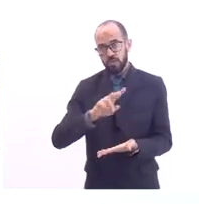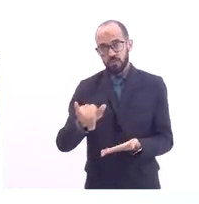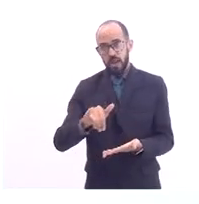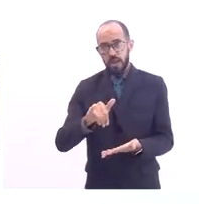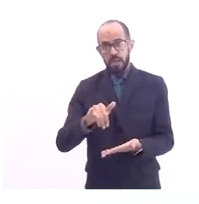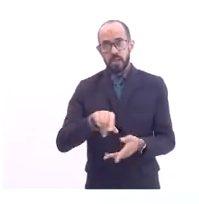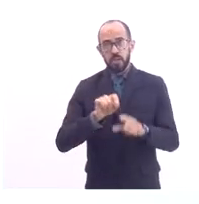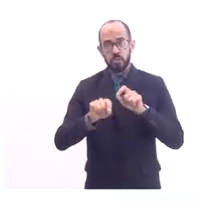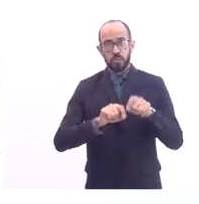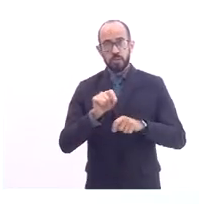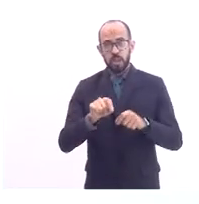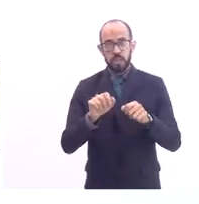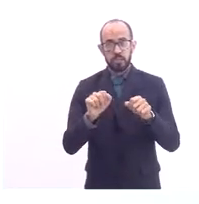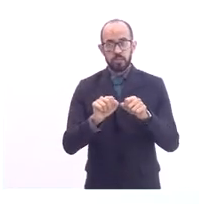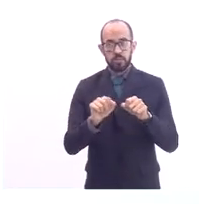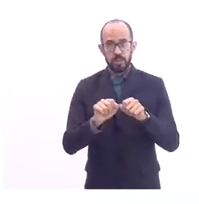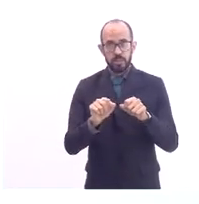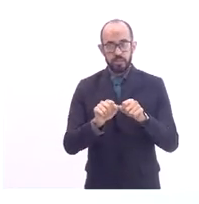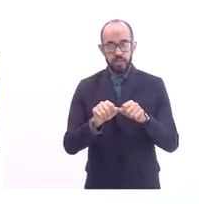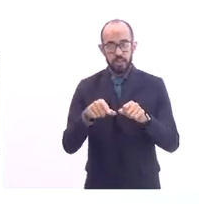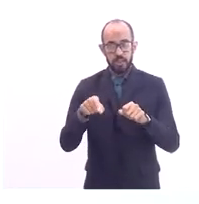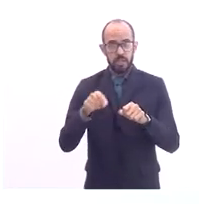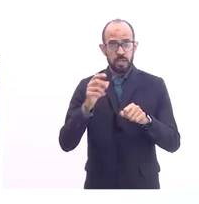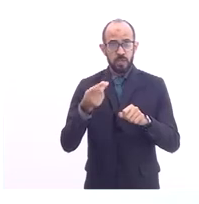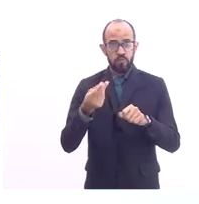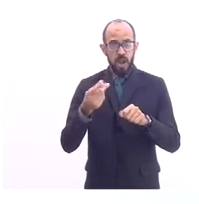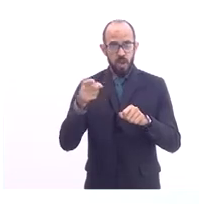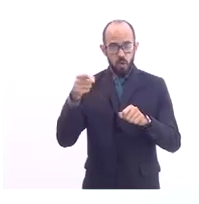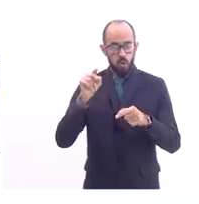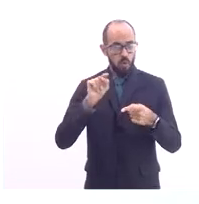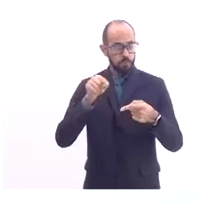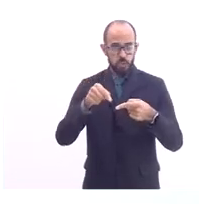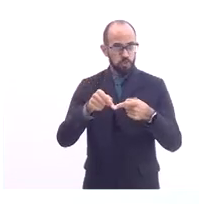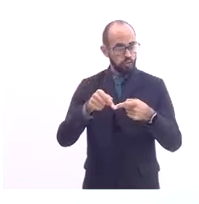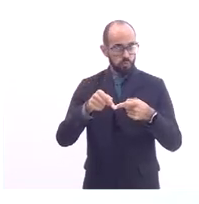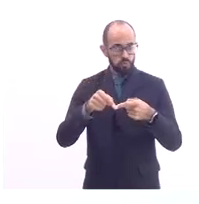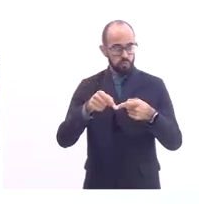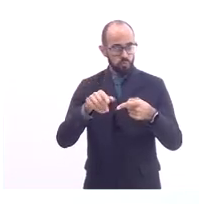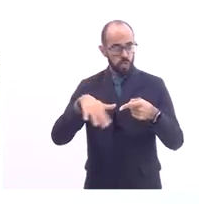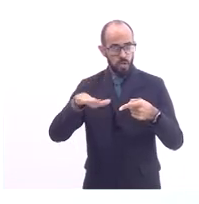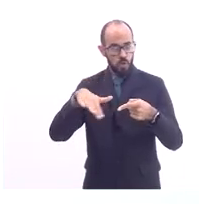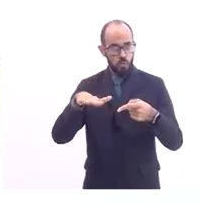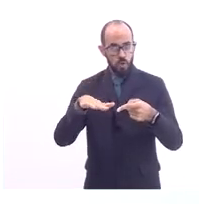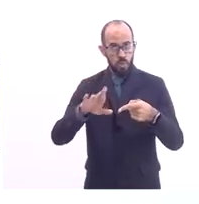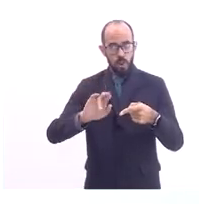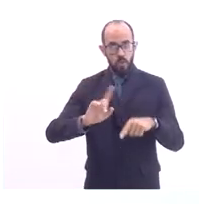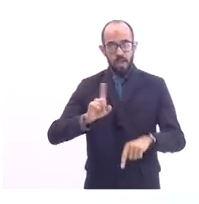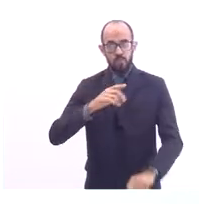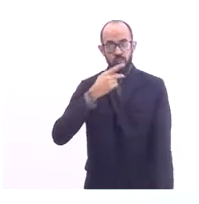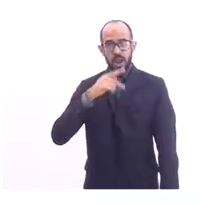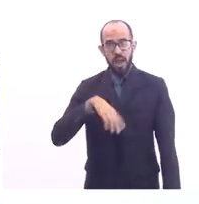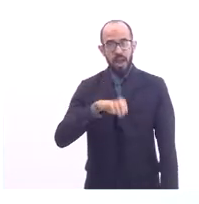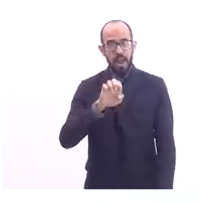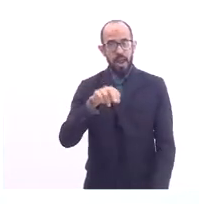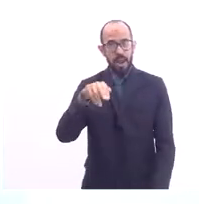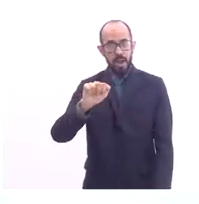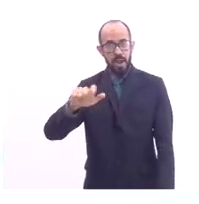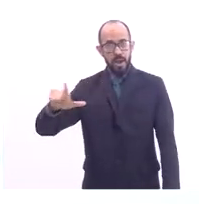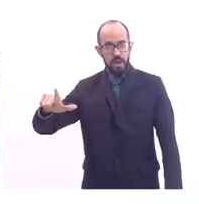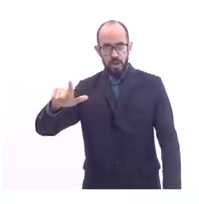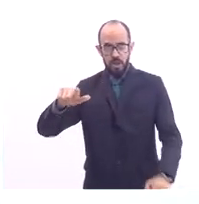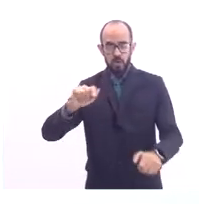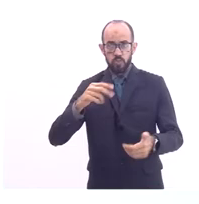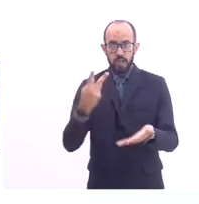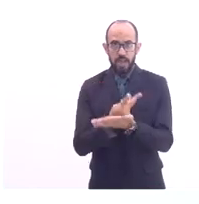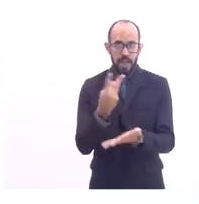sendo feito naquele montante para aquele objetivo comum. Não é falar que a Enel está tendo uma prática